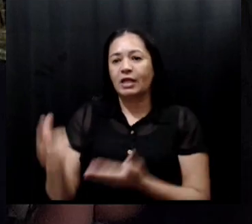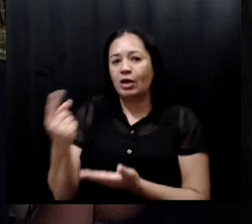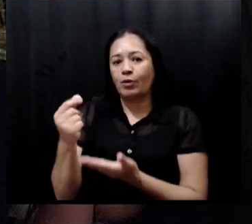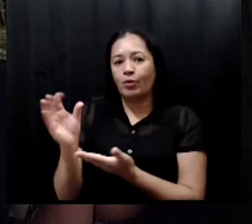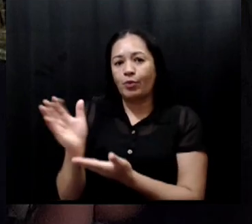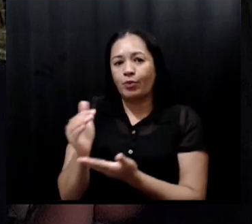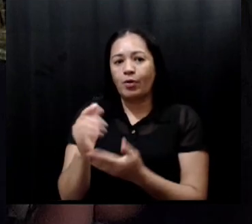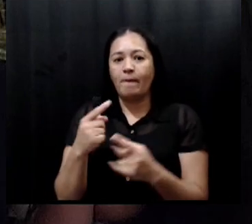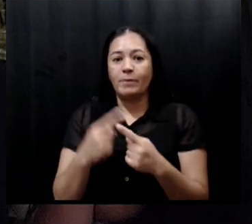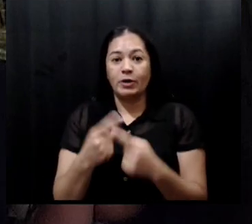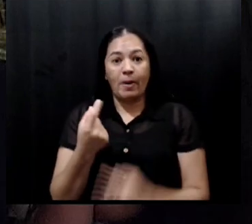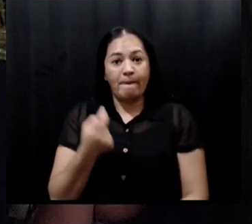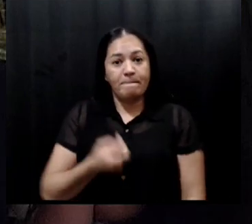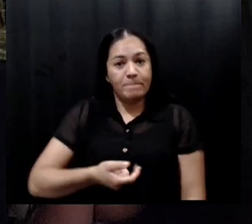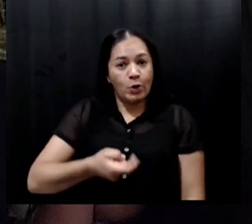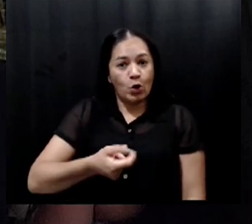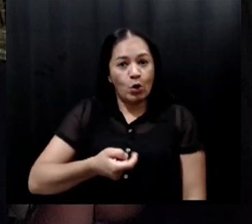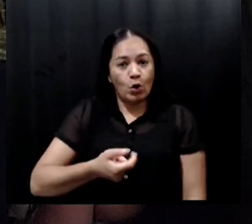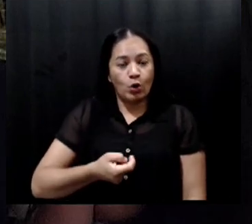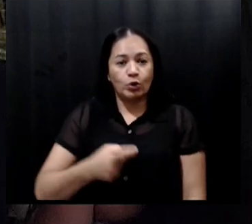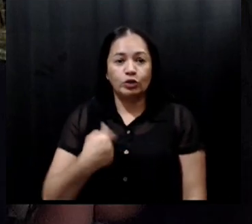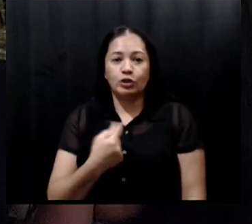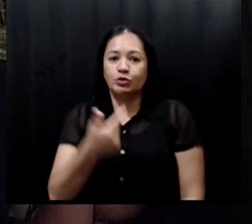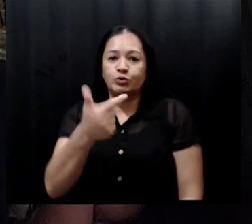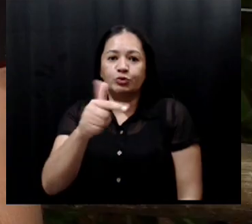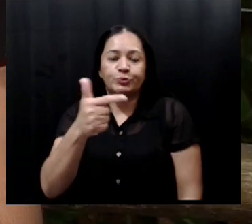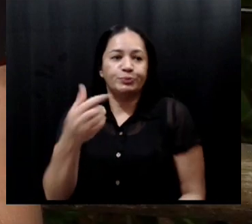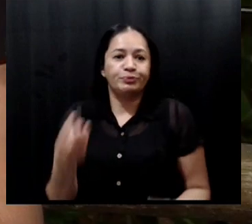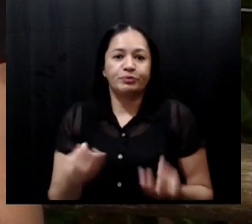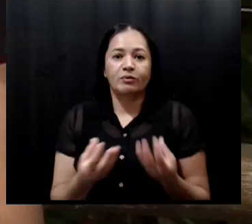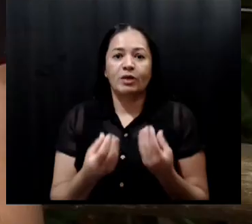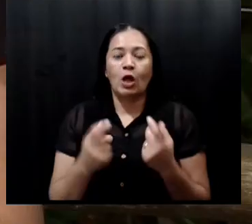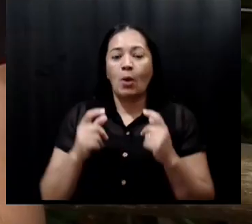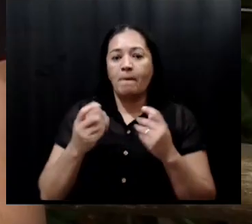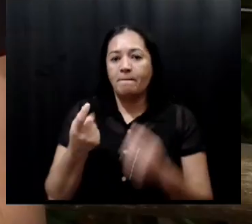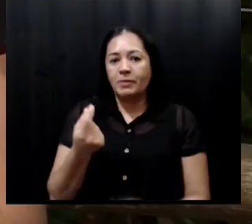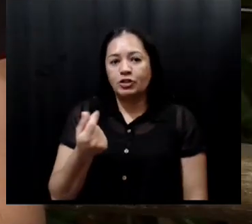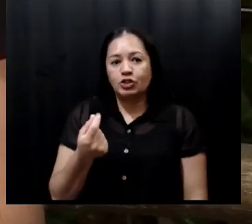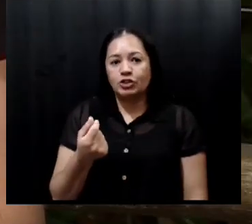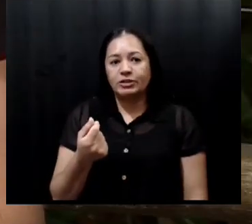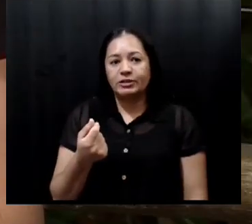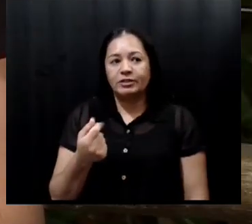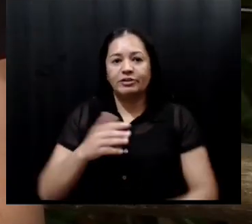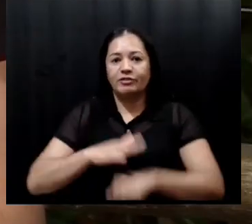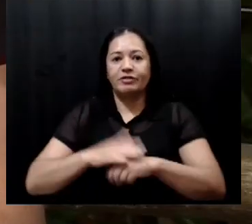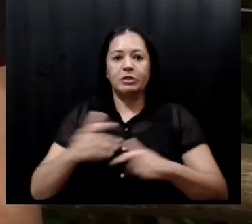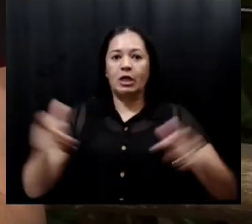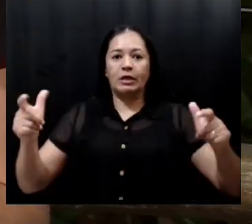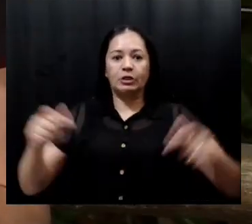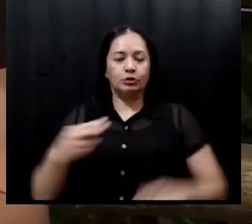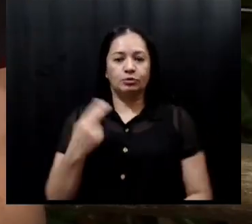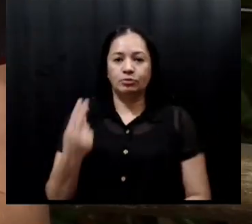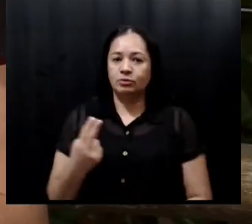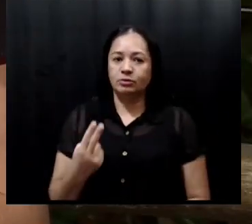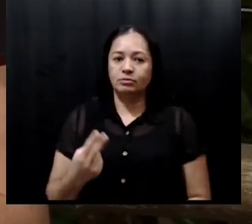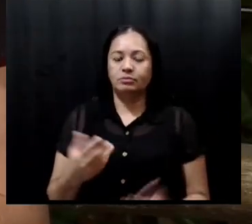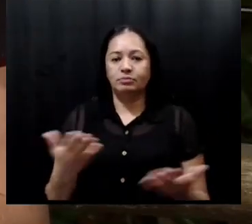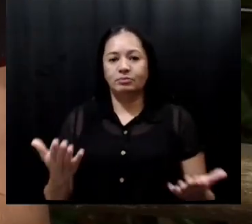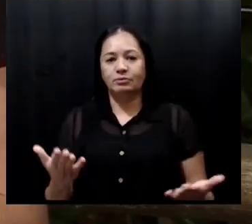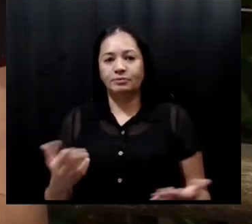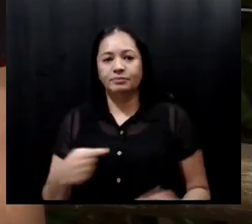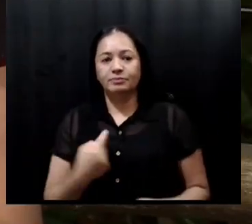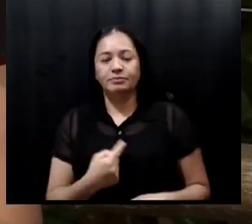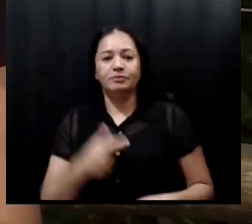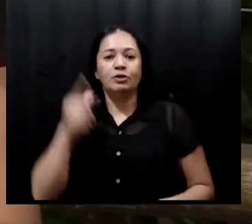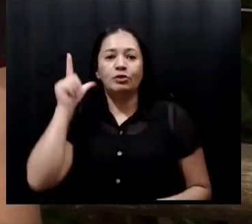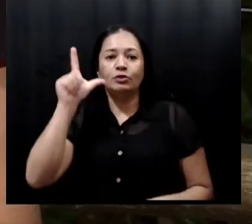abriu, a gente não tinha muita condição mesmo de fazer nada muito grandioso. Então foi onde a gente conseguiu juntar o dinheiro nesse meio